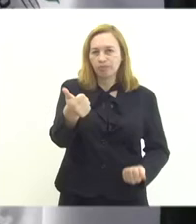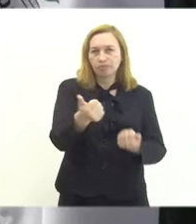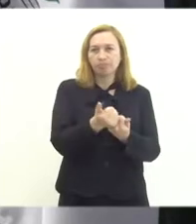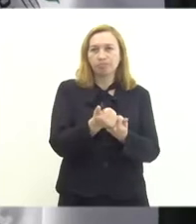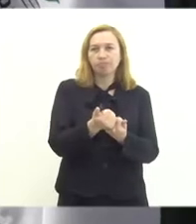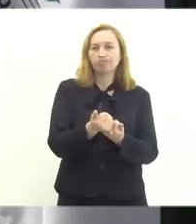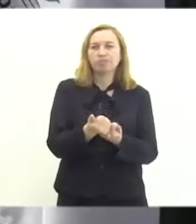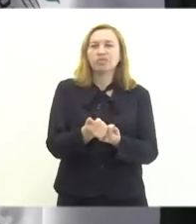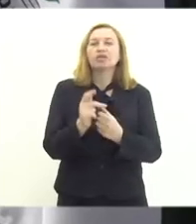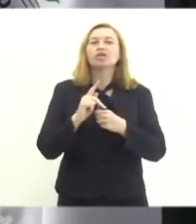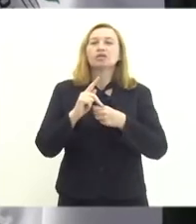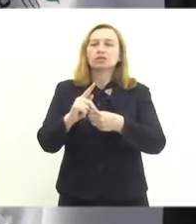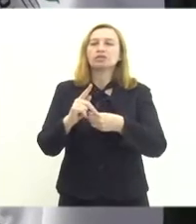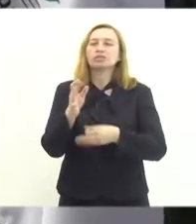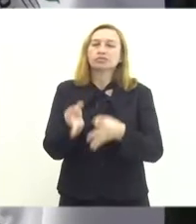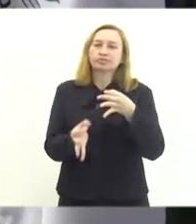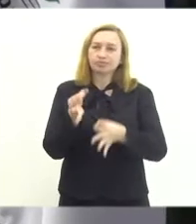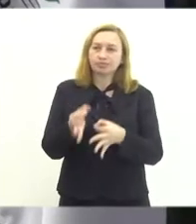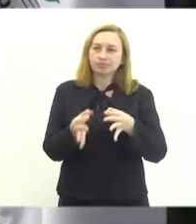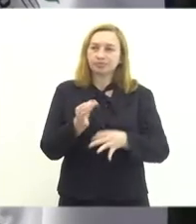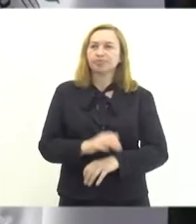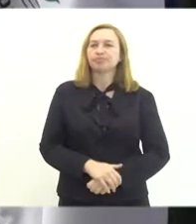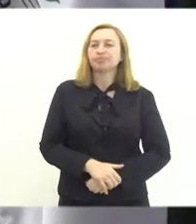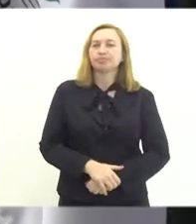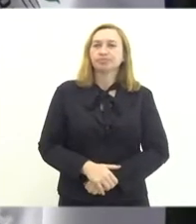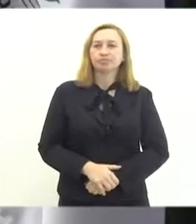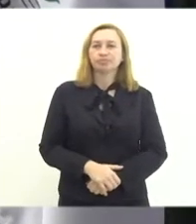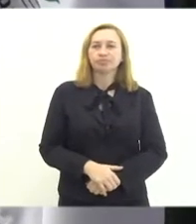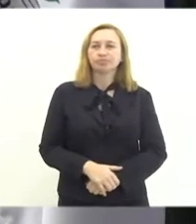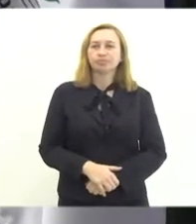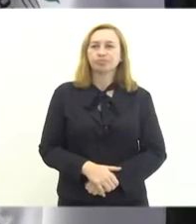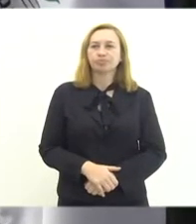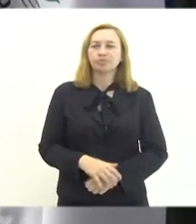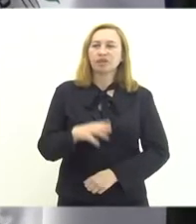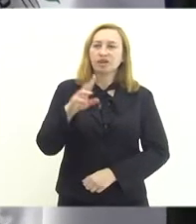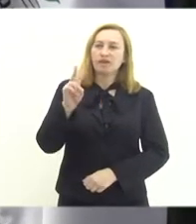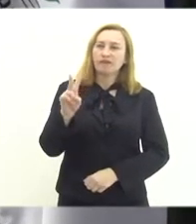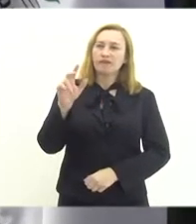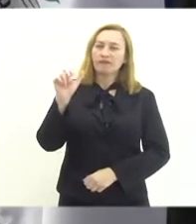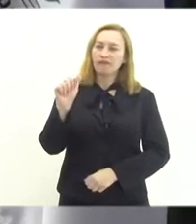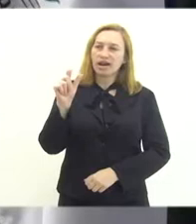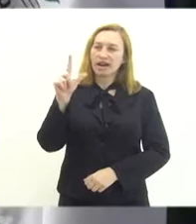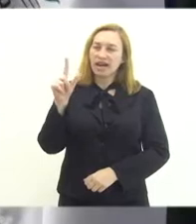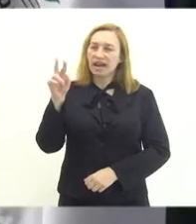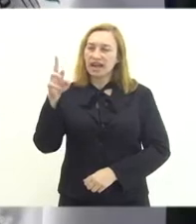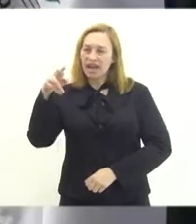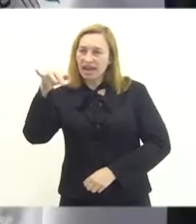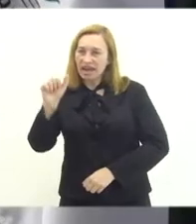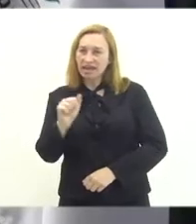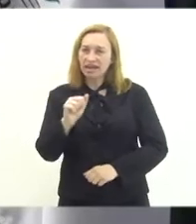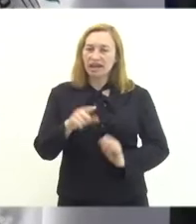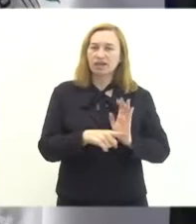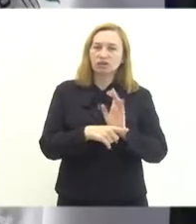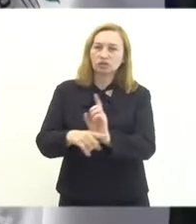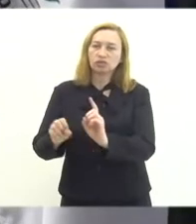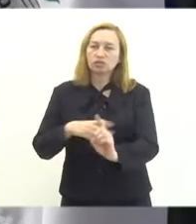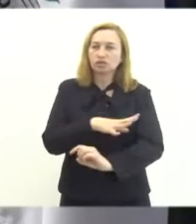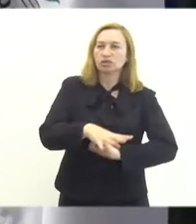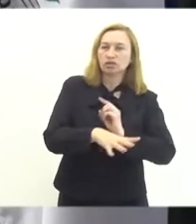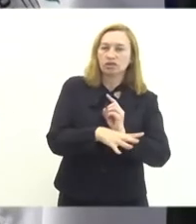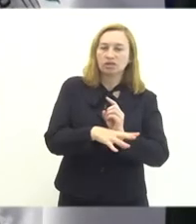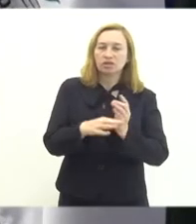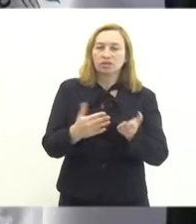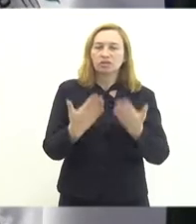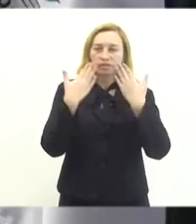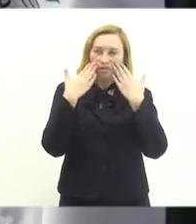Apoio às procuradorias de Justiça Essa é a senhora Valéria Castro Assistência Social representando a Secretaria